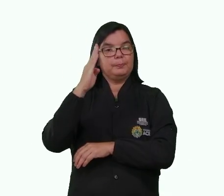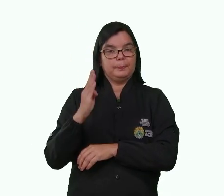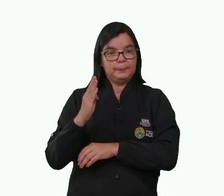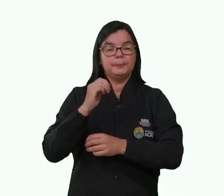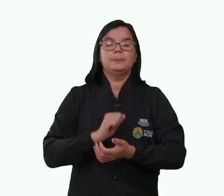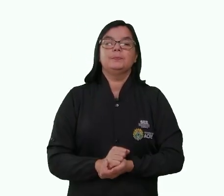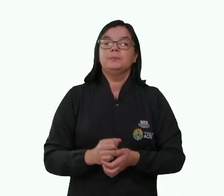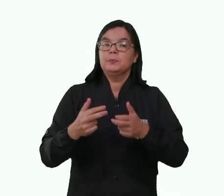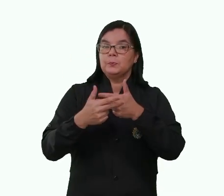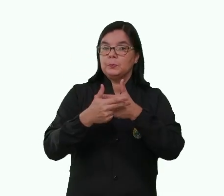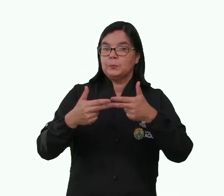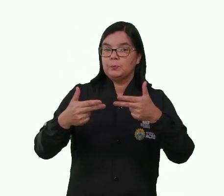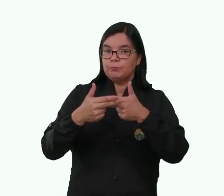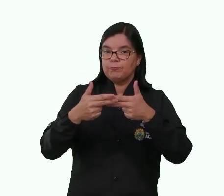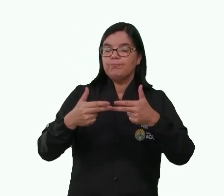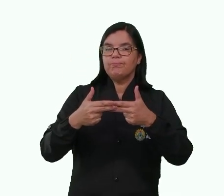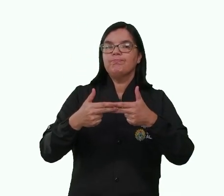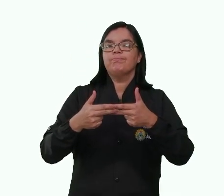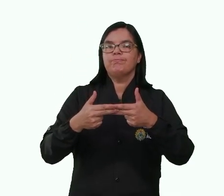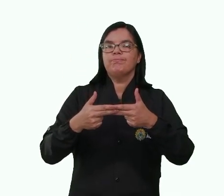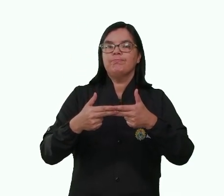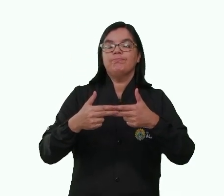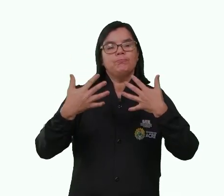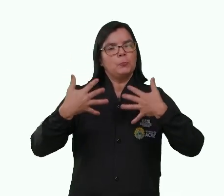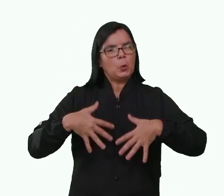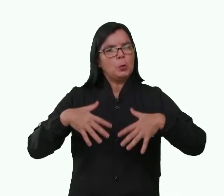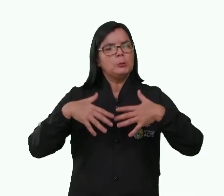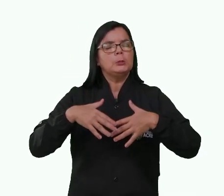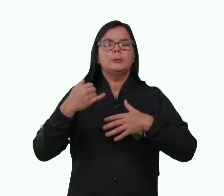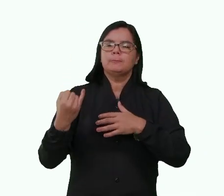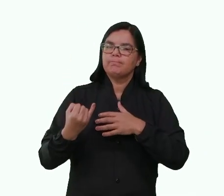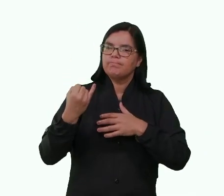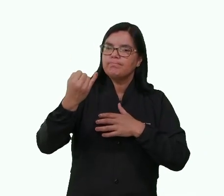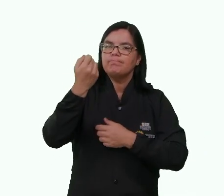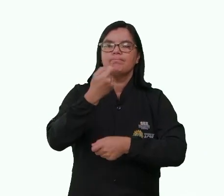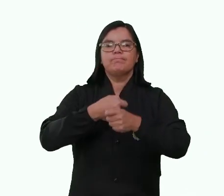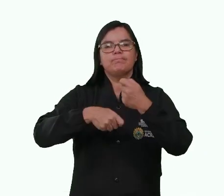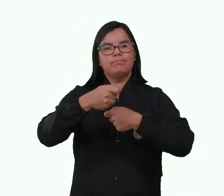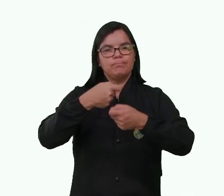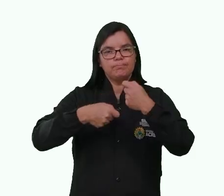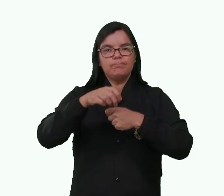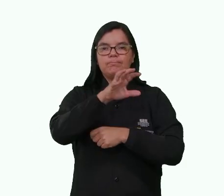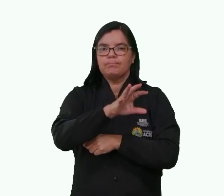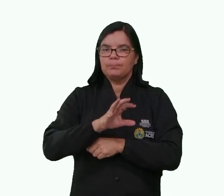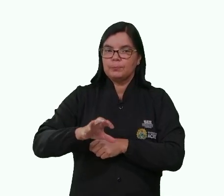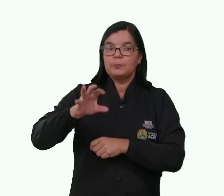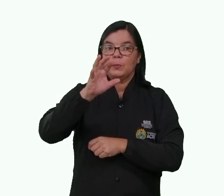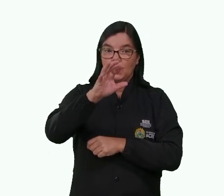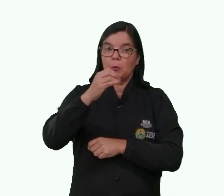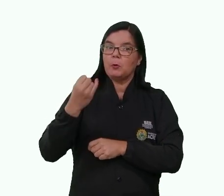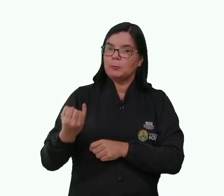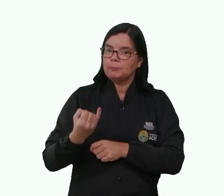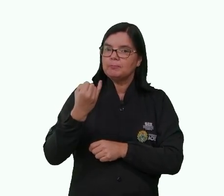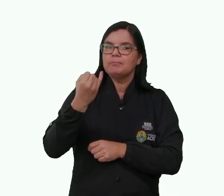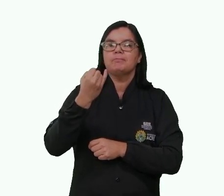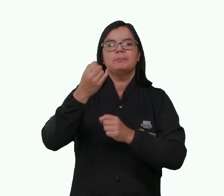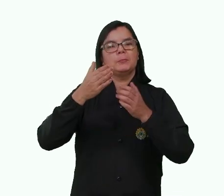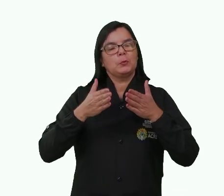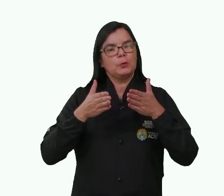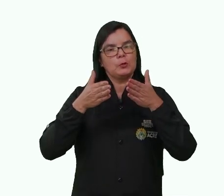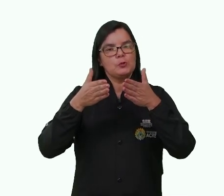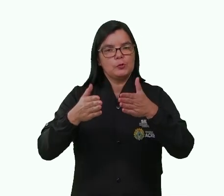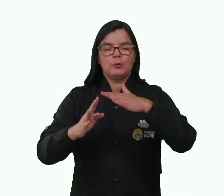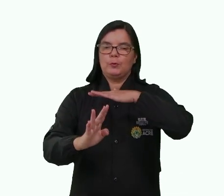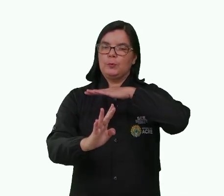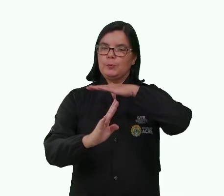território brasileiro, um produto exerceu papel central na economia regional e foi determinante